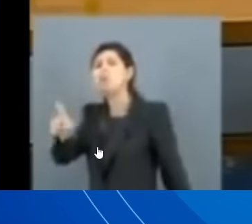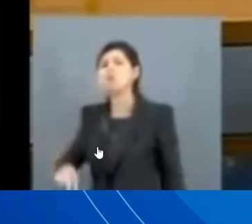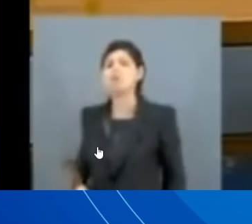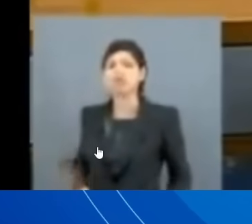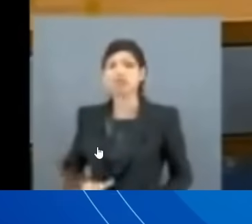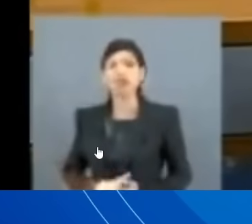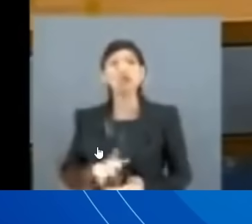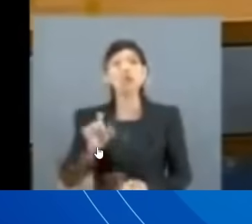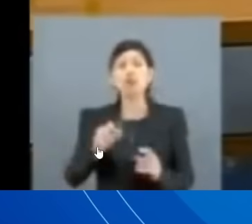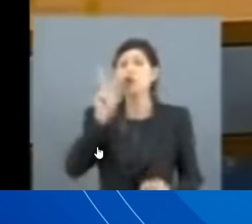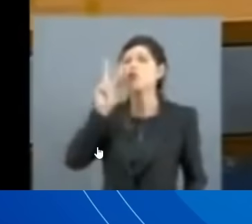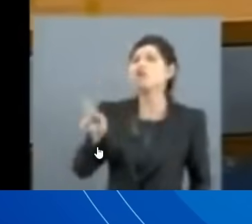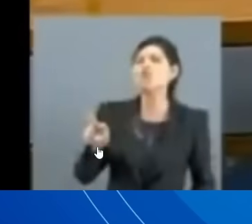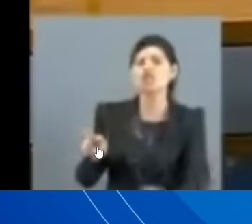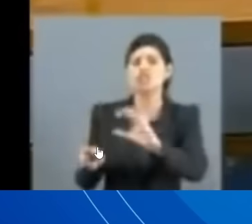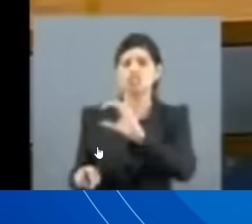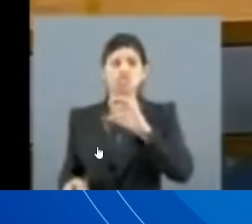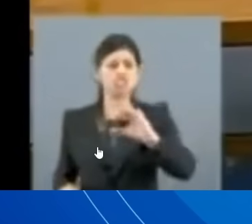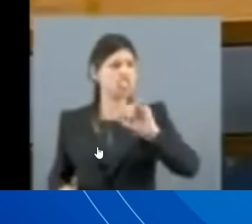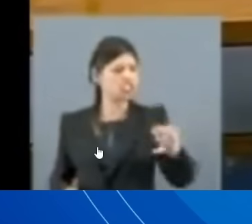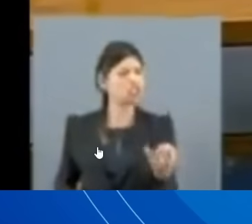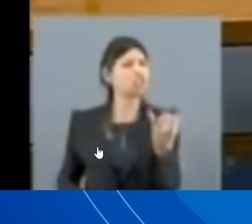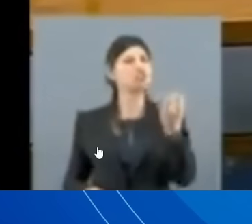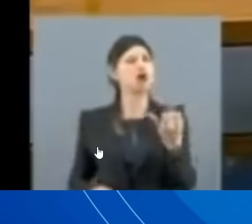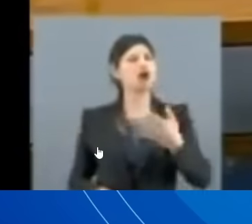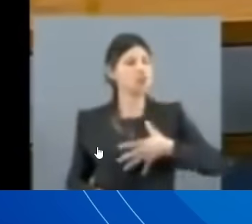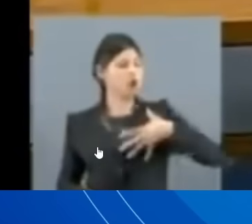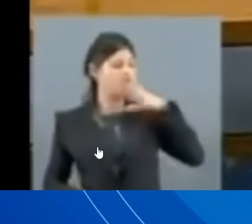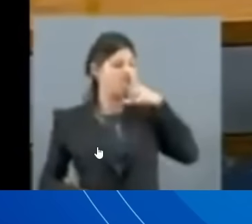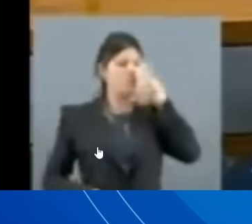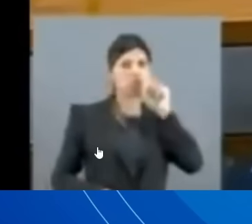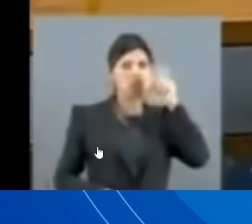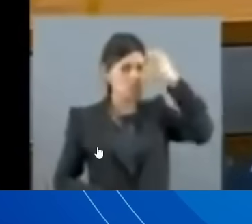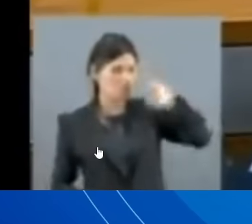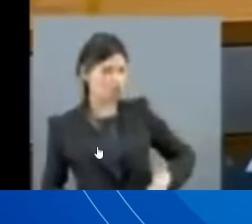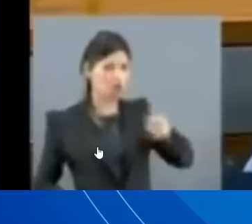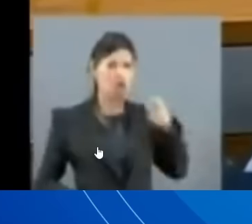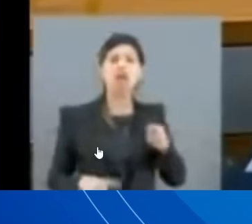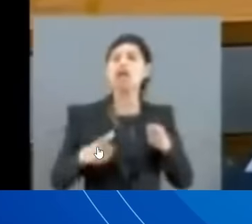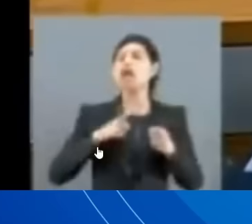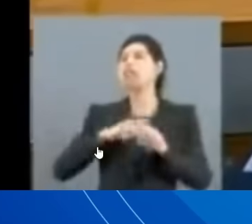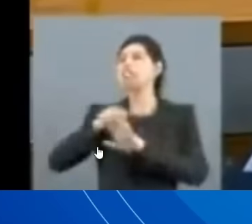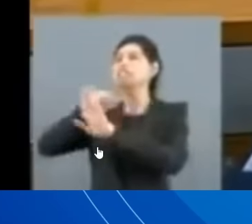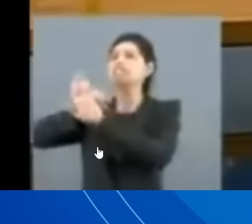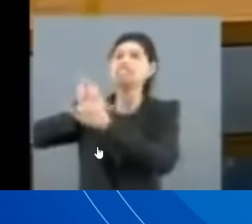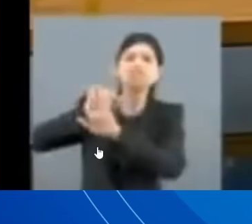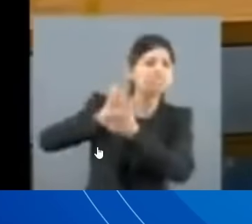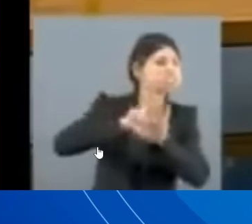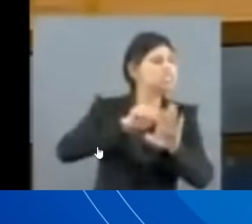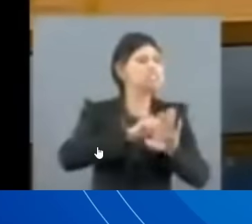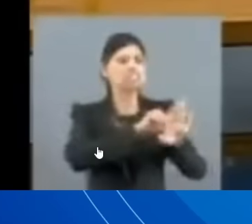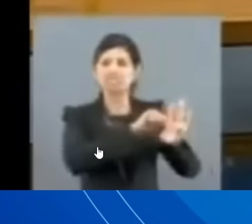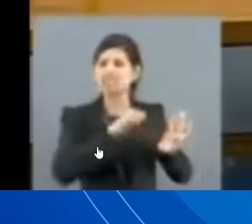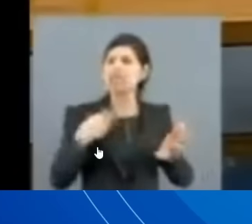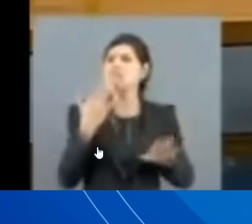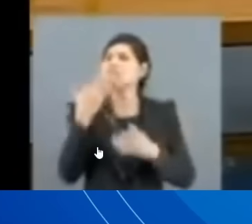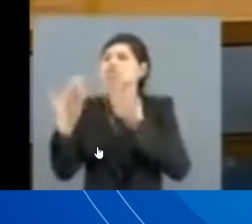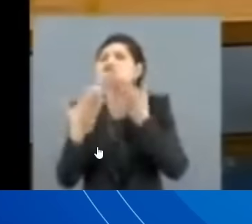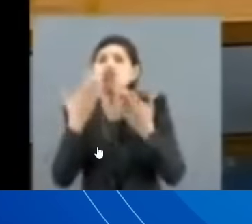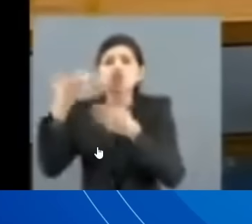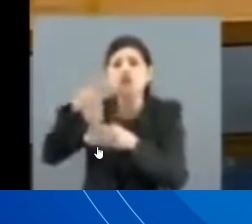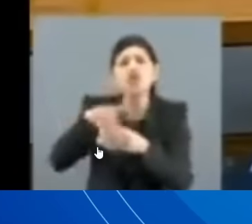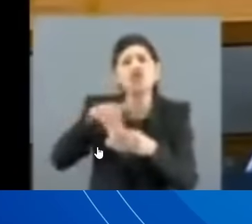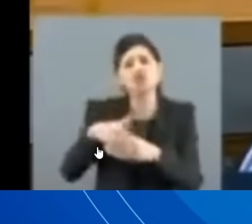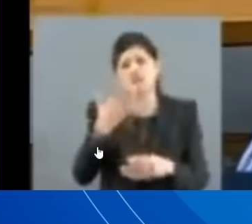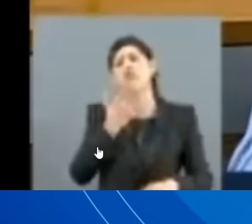valentia dele na CCJ sendo sabatinado. Passando de porta em porta, de gabinete em gabinete, dizendo vou cumprir a Constituição, eu vou